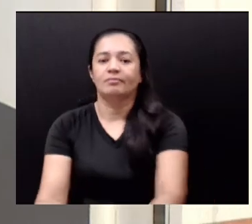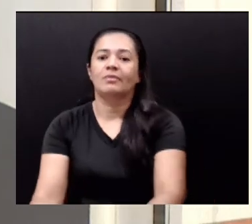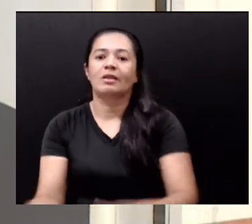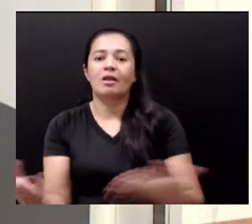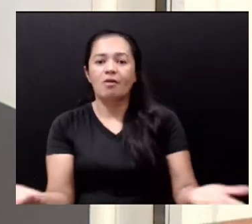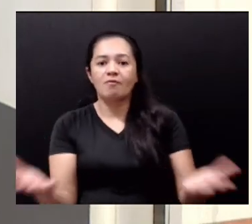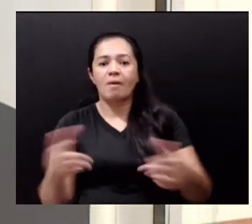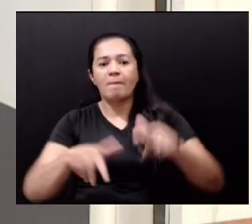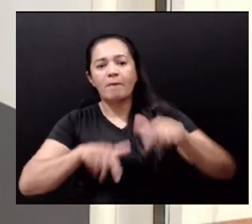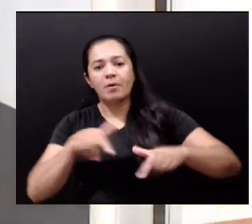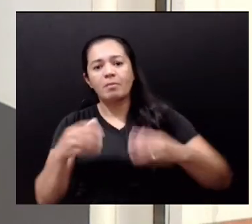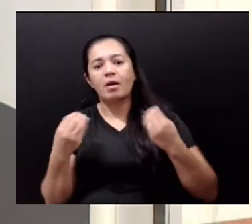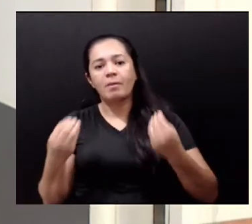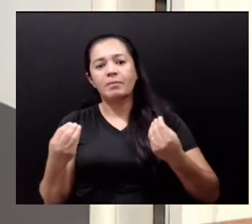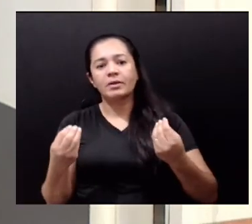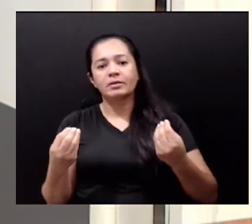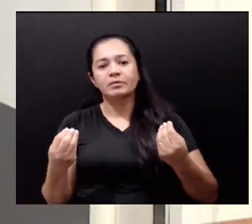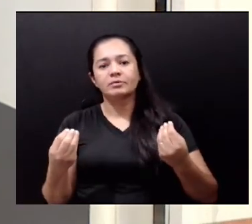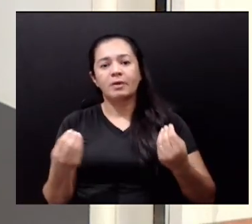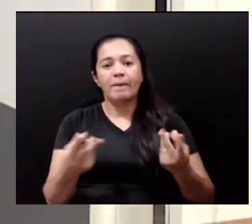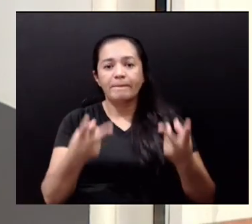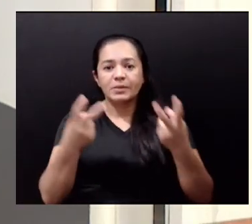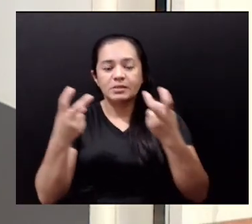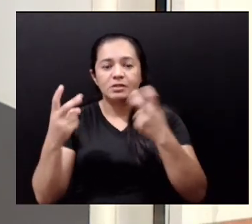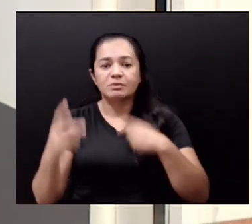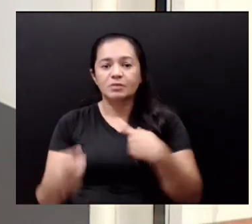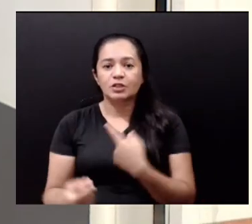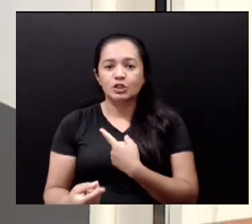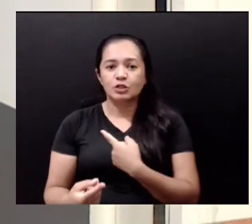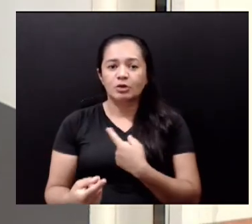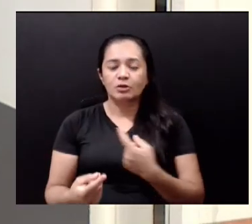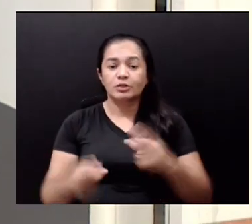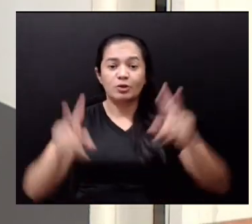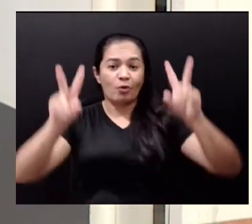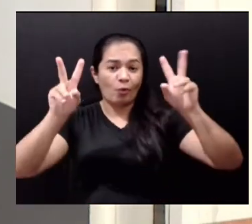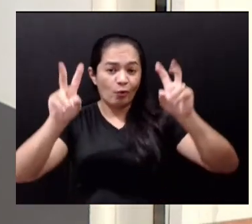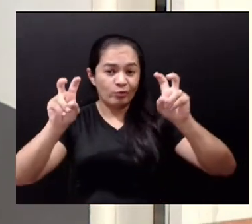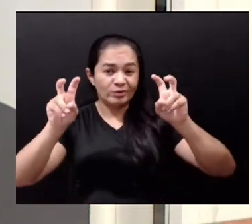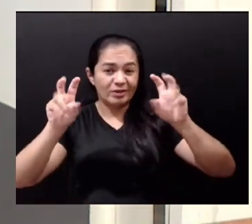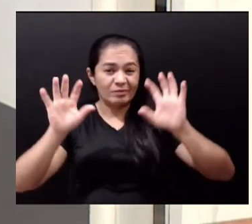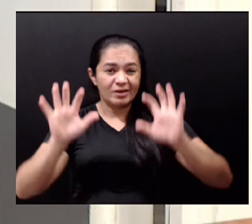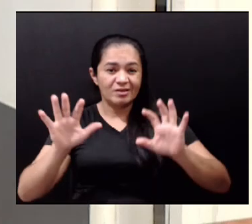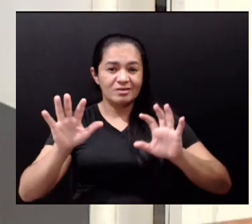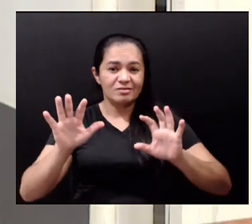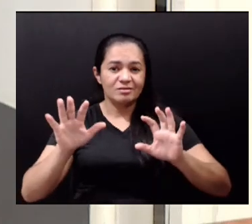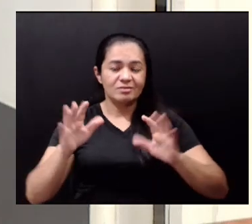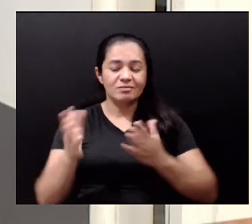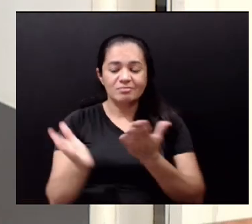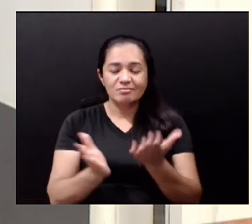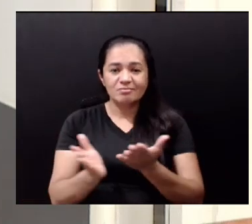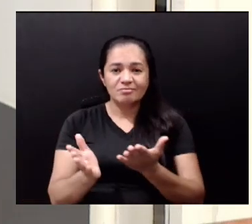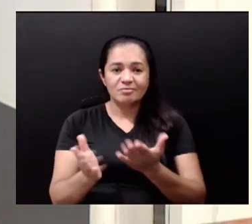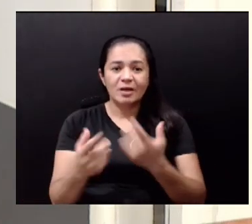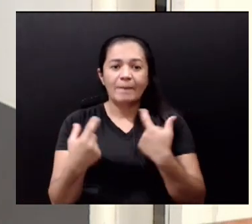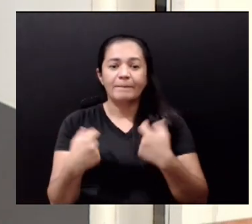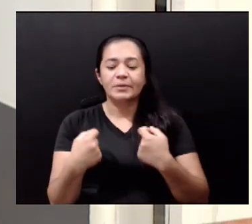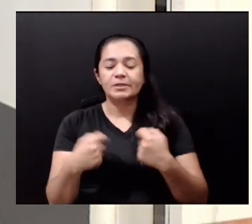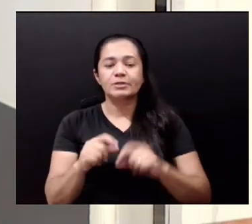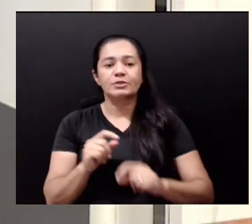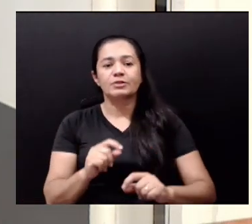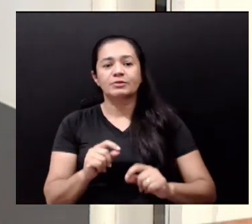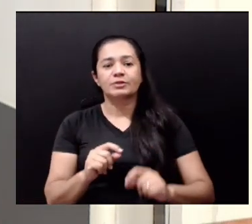e perceber que também a gente, quando trata desse tema, acaba caindo na judicialização, na penalização, e a gente sabe no